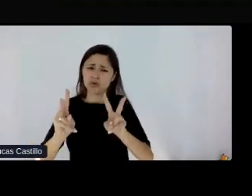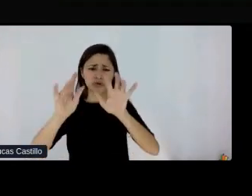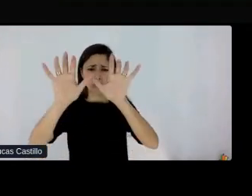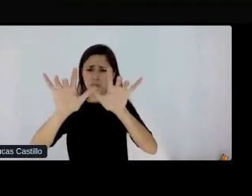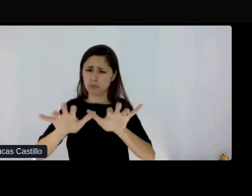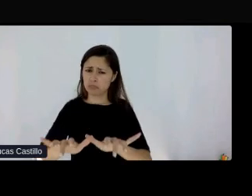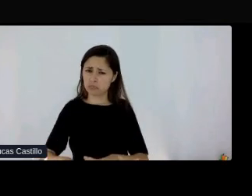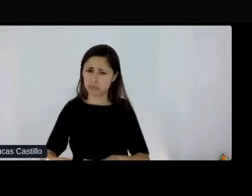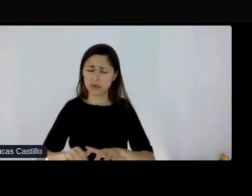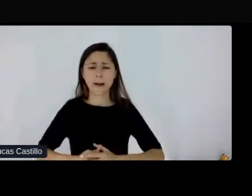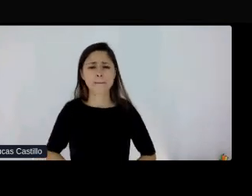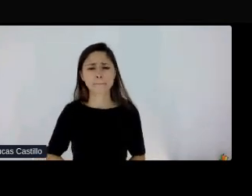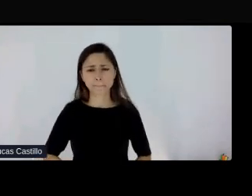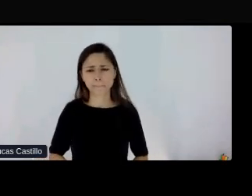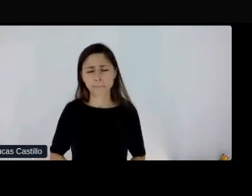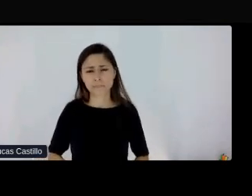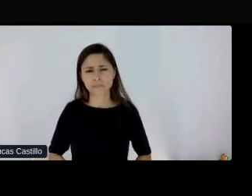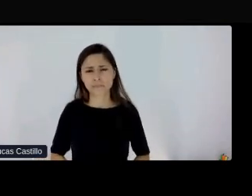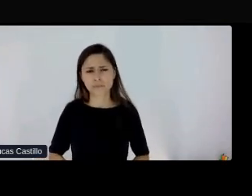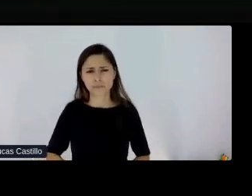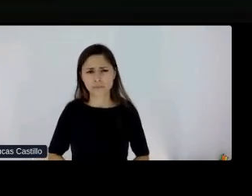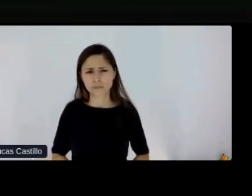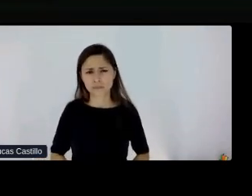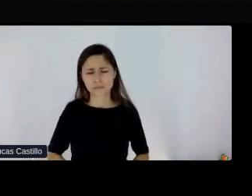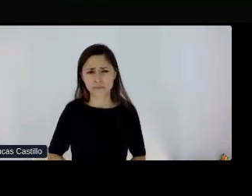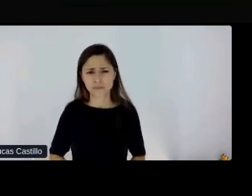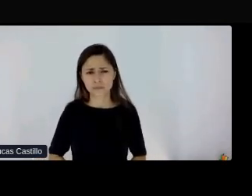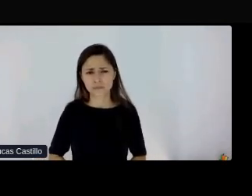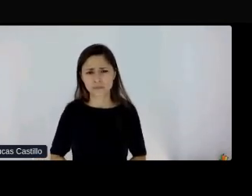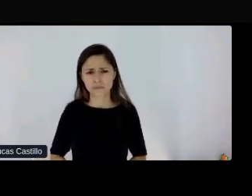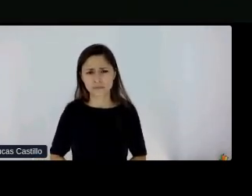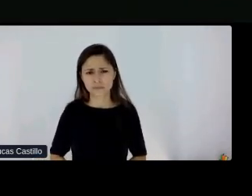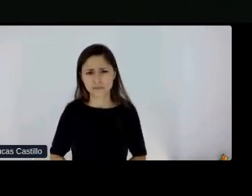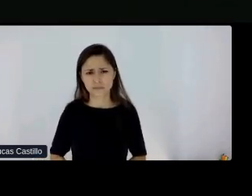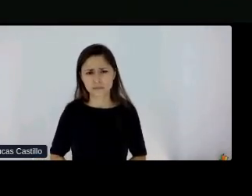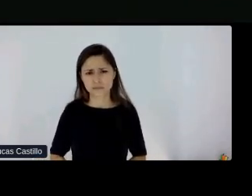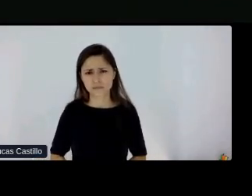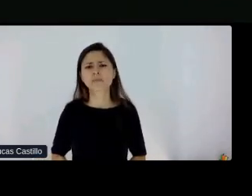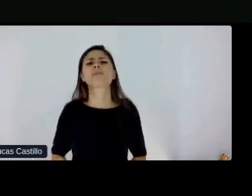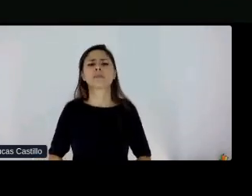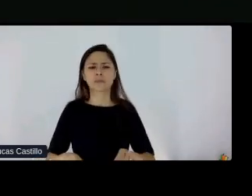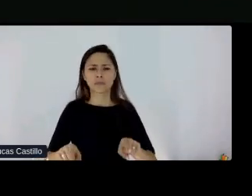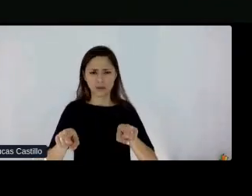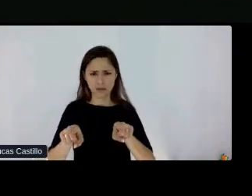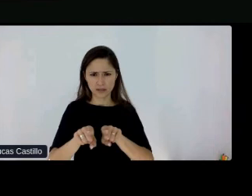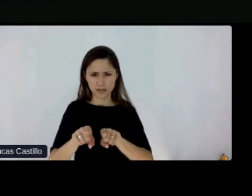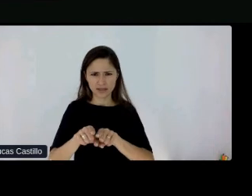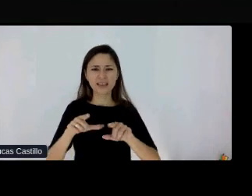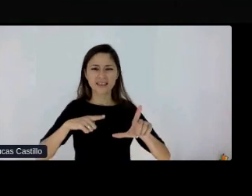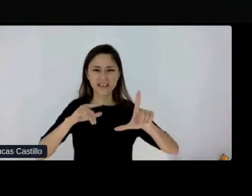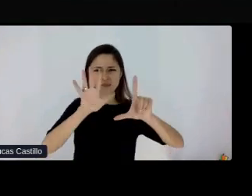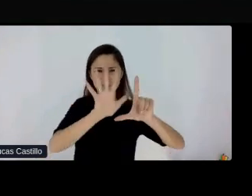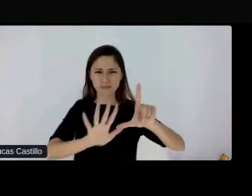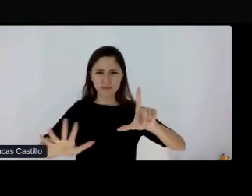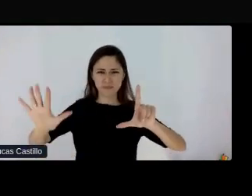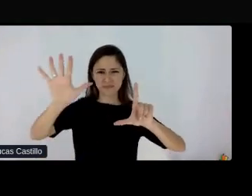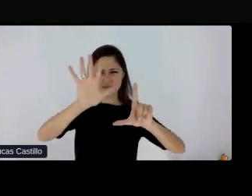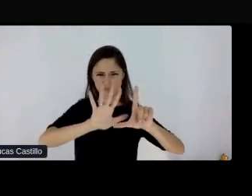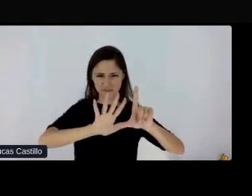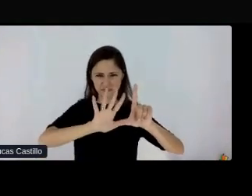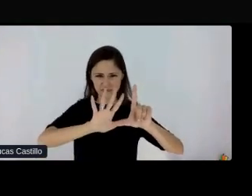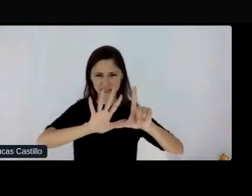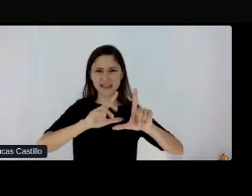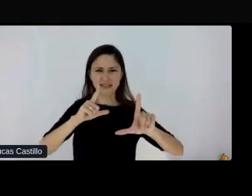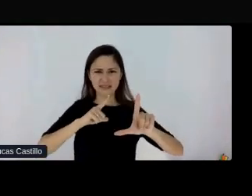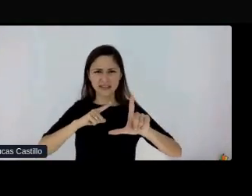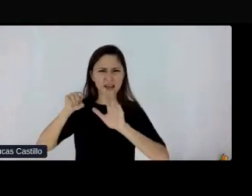Tá? Uh, o Monkey Survey, uma das plataformas mais assim conhecidas